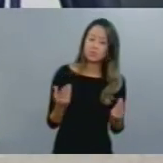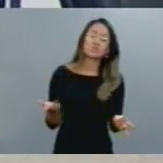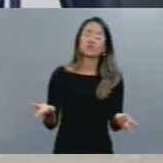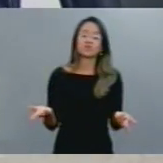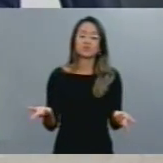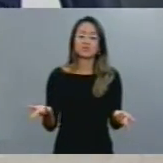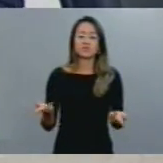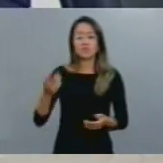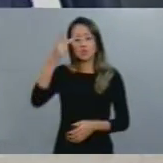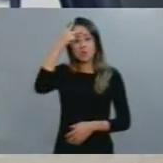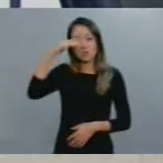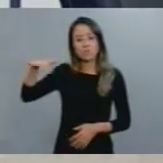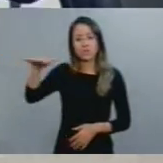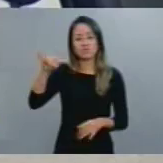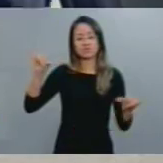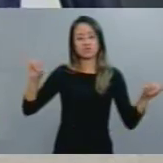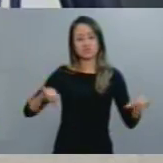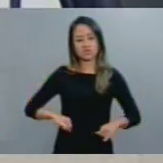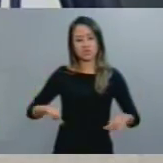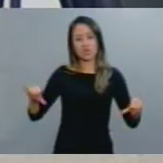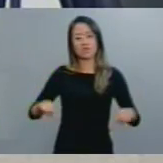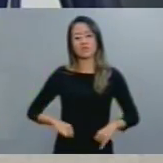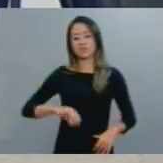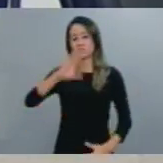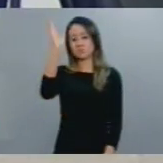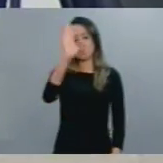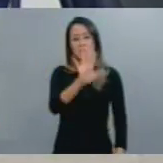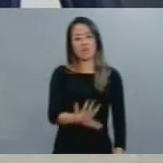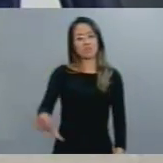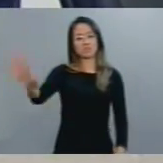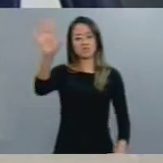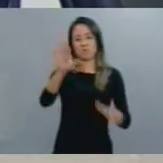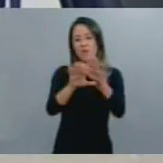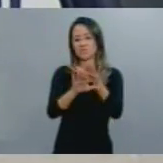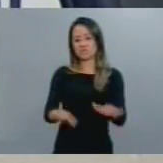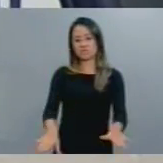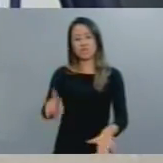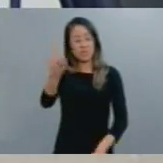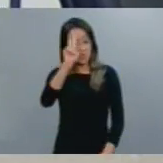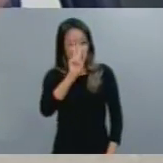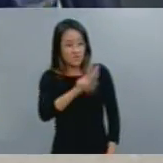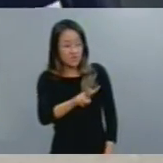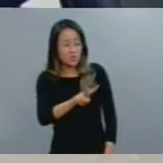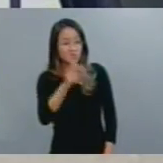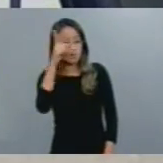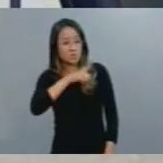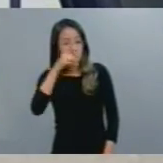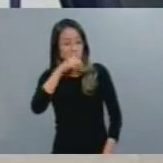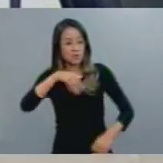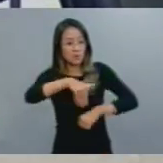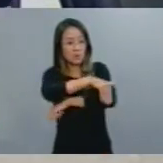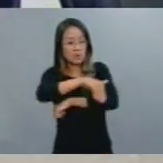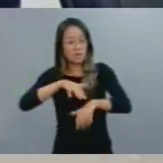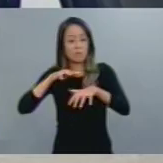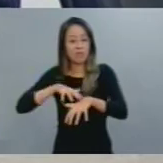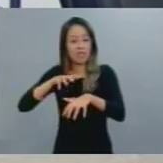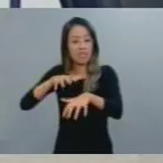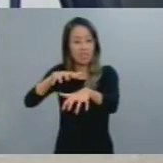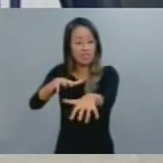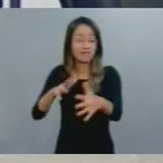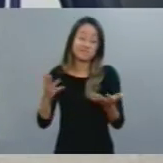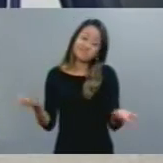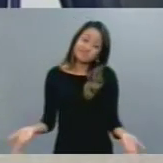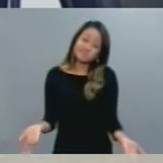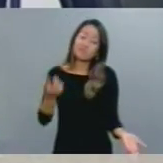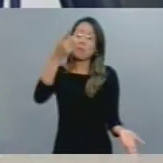está sentindo, está aí essa convulsão do Brasil. Está aí o que houve nas ruas, quer dizer, o mais excluído, deputado, o mais